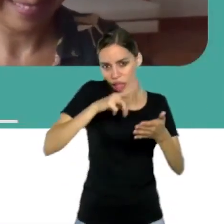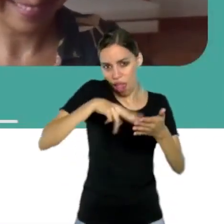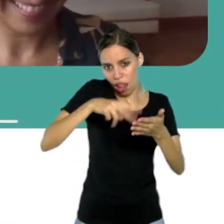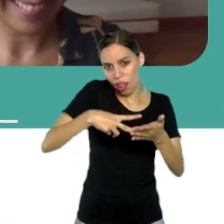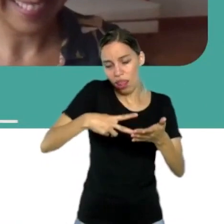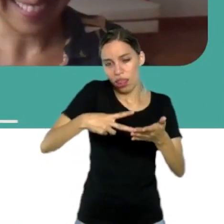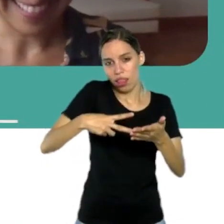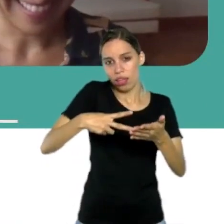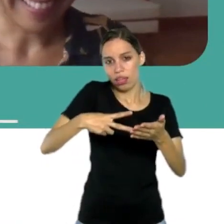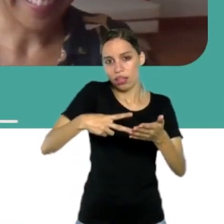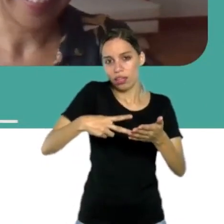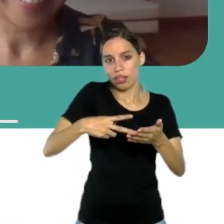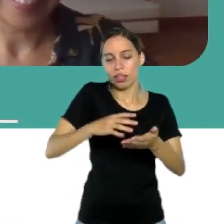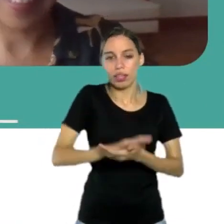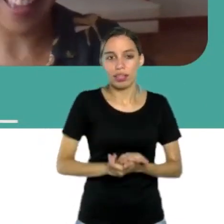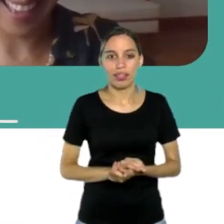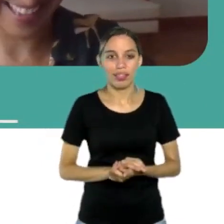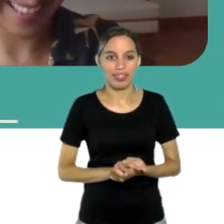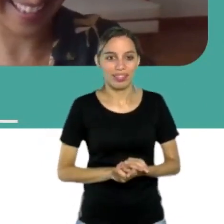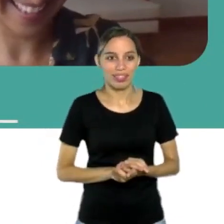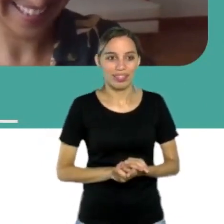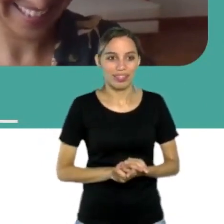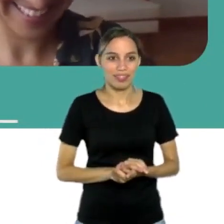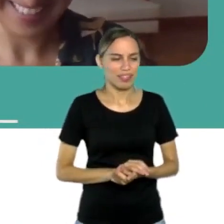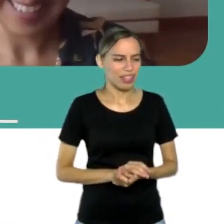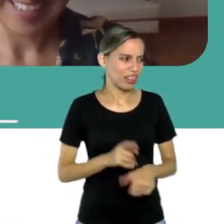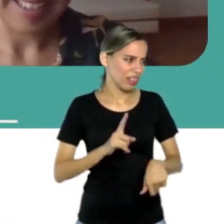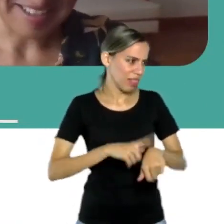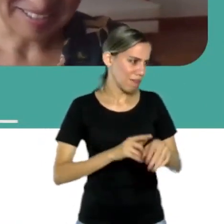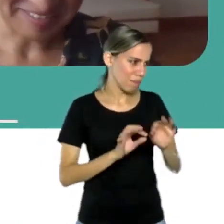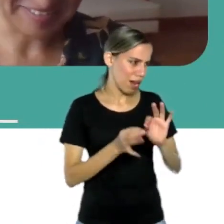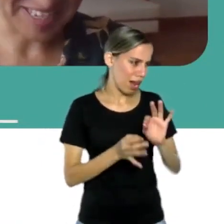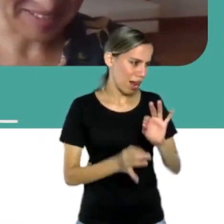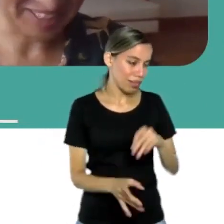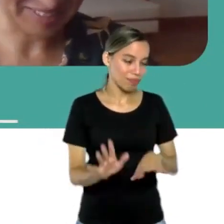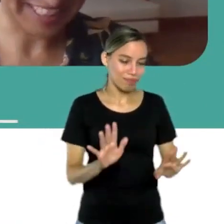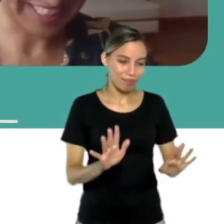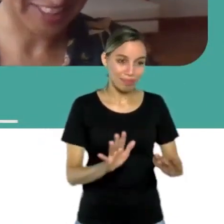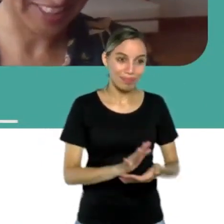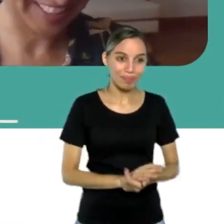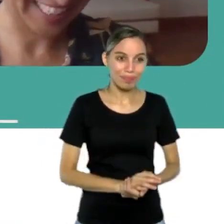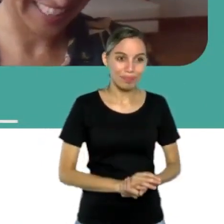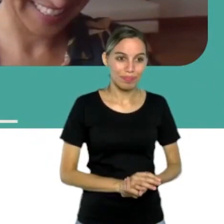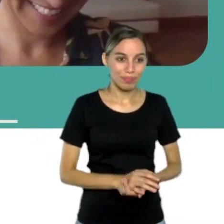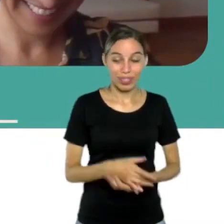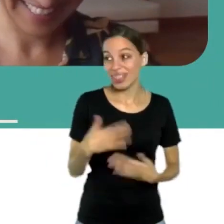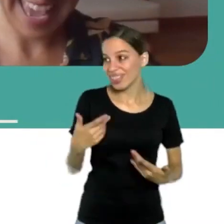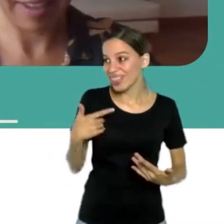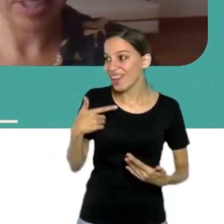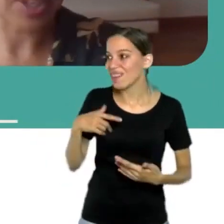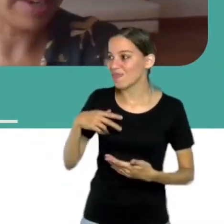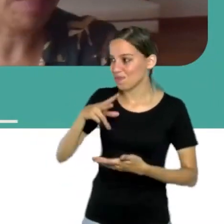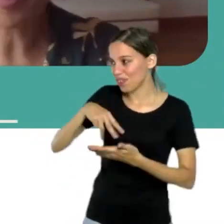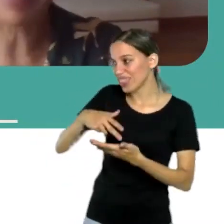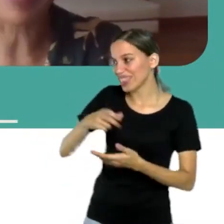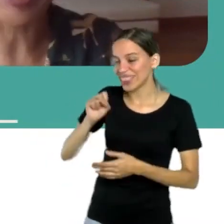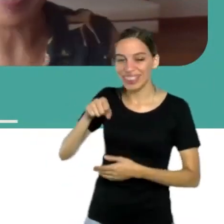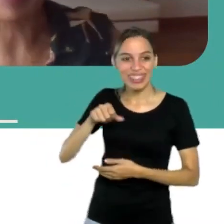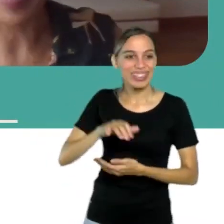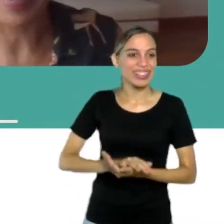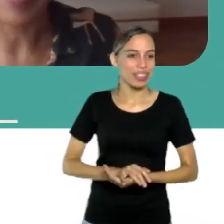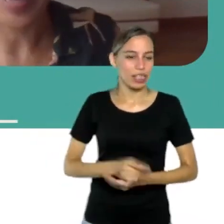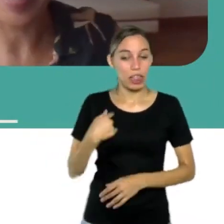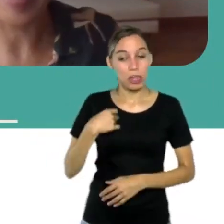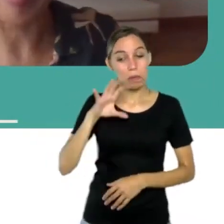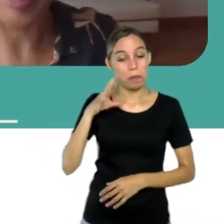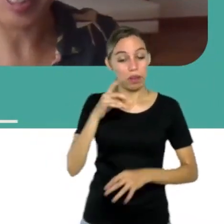gastar muito tempo. Vamos ler um trecho da Coluna Infinita. Vamos ler um trechinho dele. Eu achei ele um pouco grande,